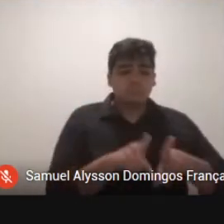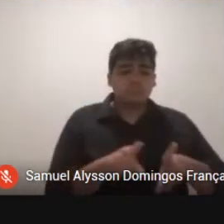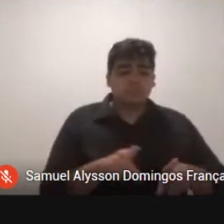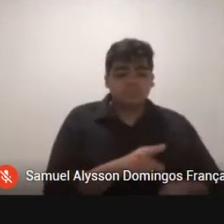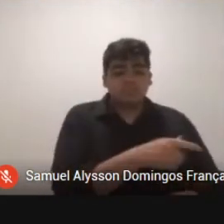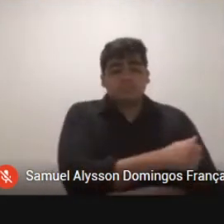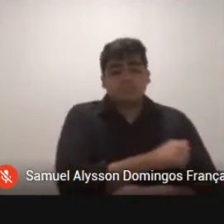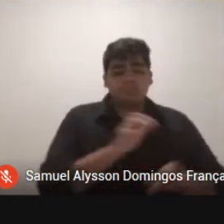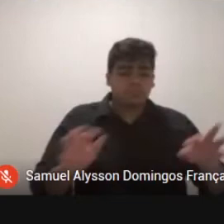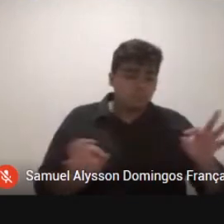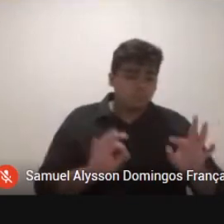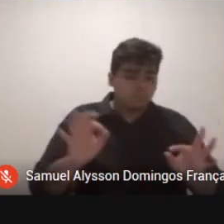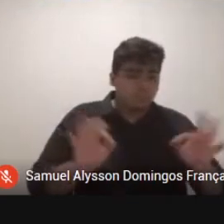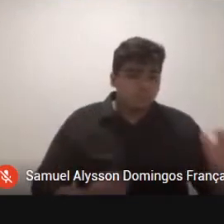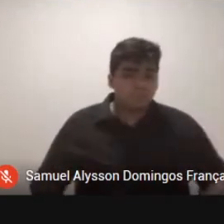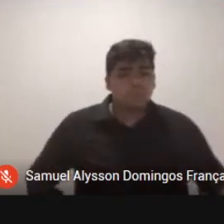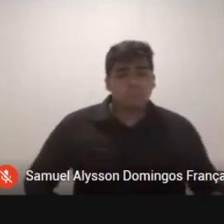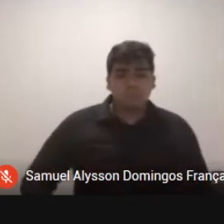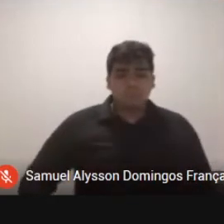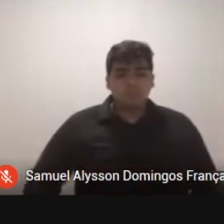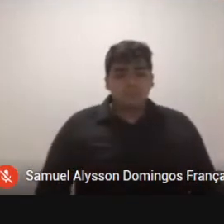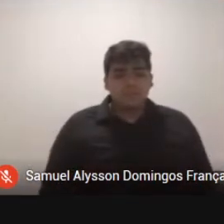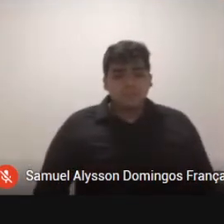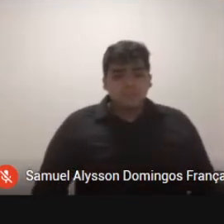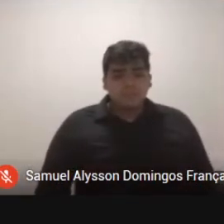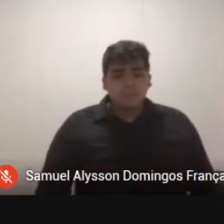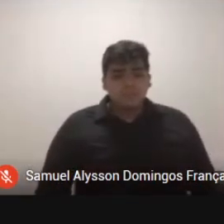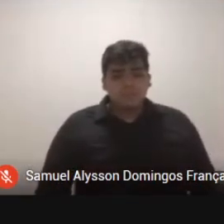finalizando essa implantação.